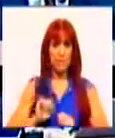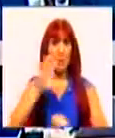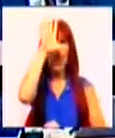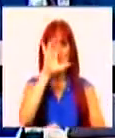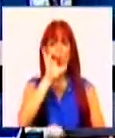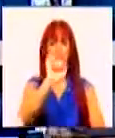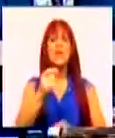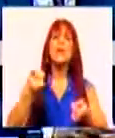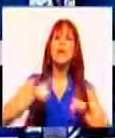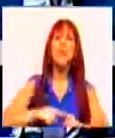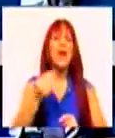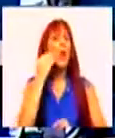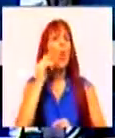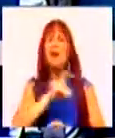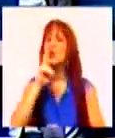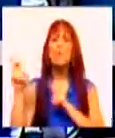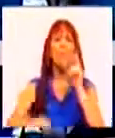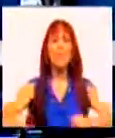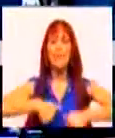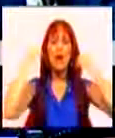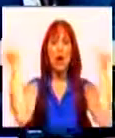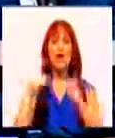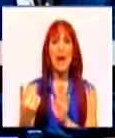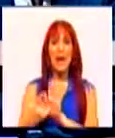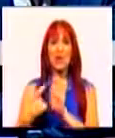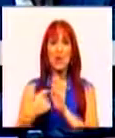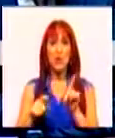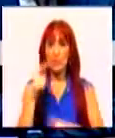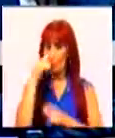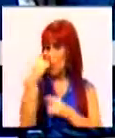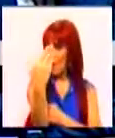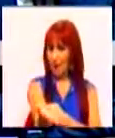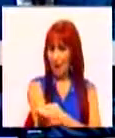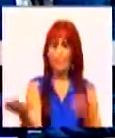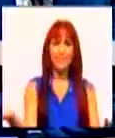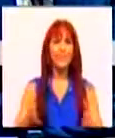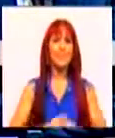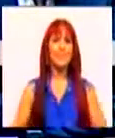Estado é também uma forma de responder melhor às necessidades das populações.